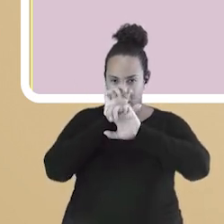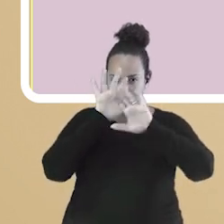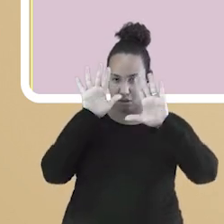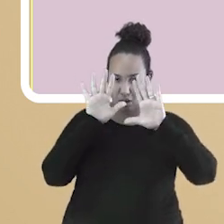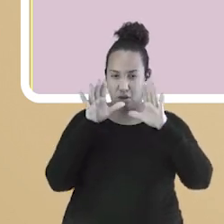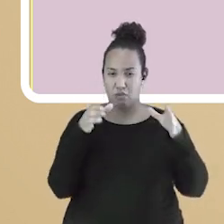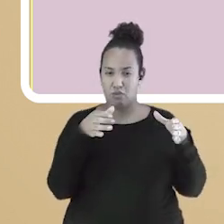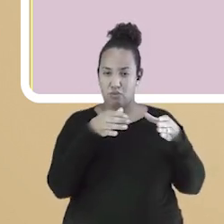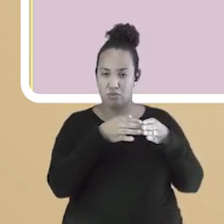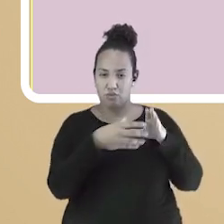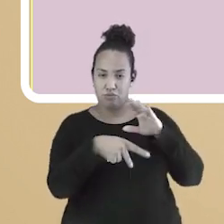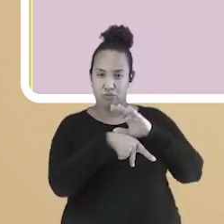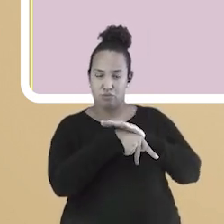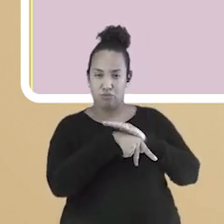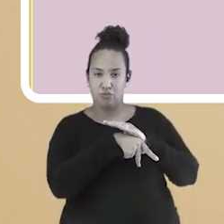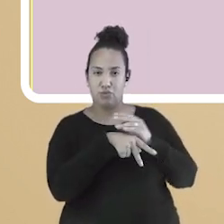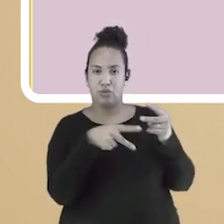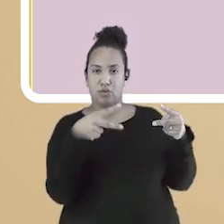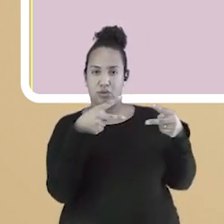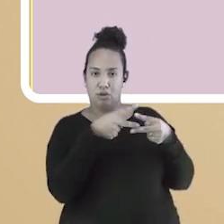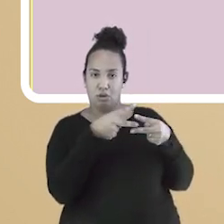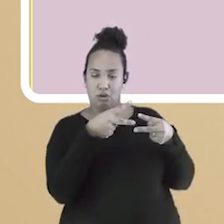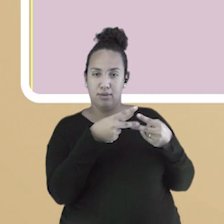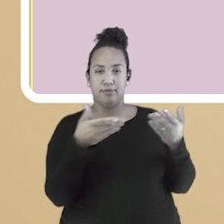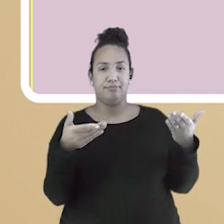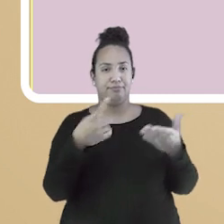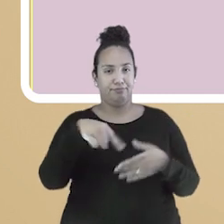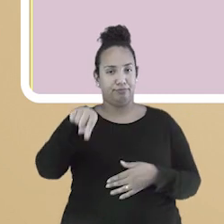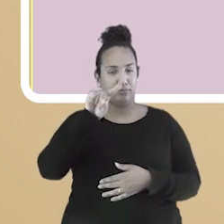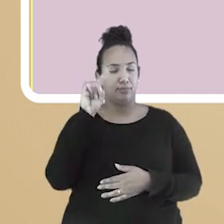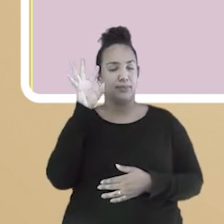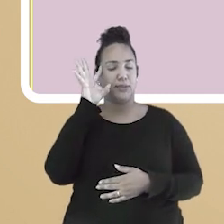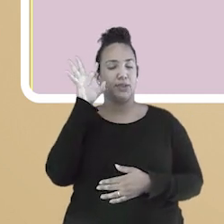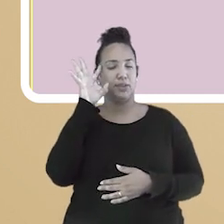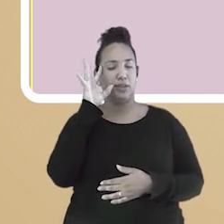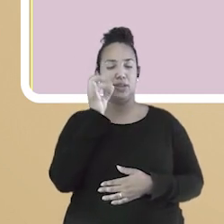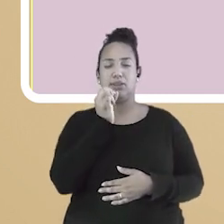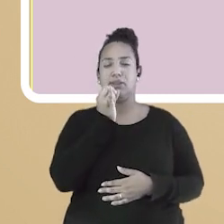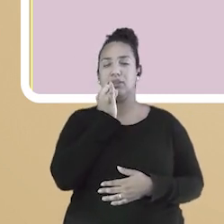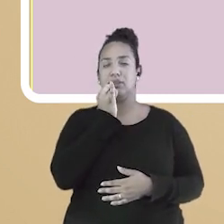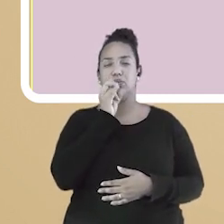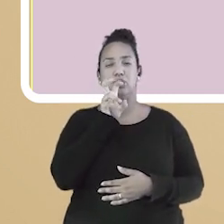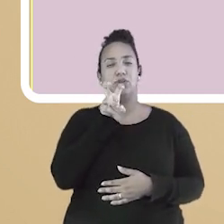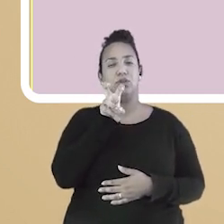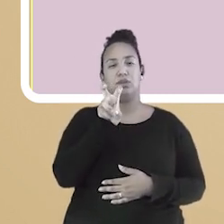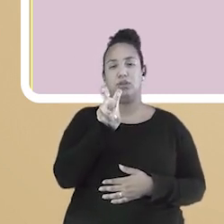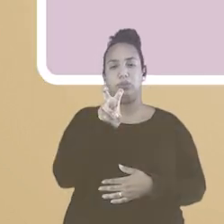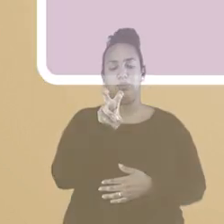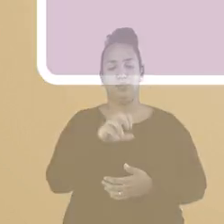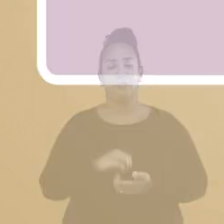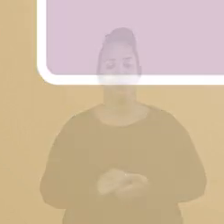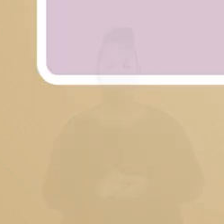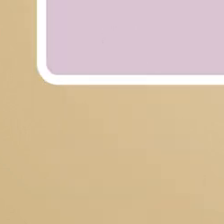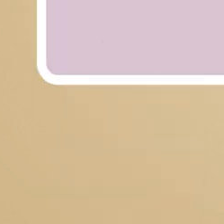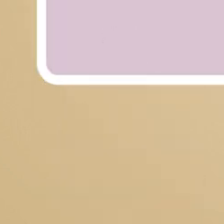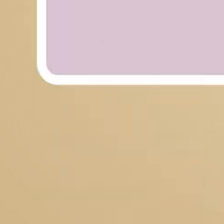números do conjunto natural. Pense aí em 5 exemplos diferentes dos números naturais.